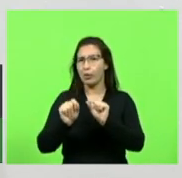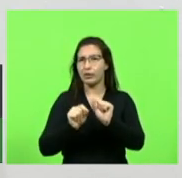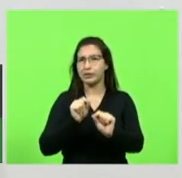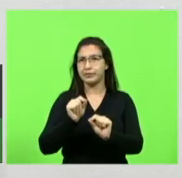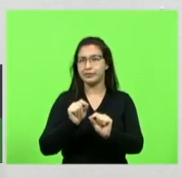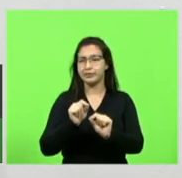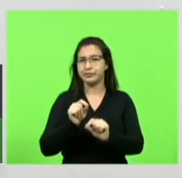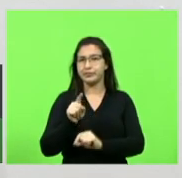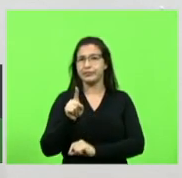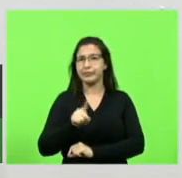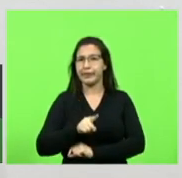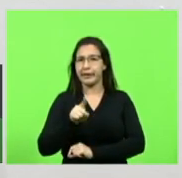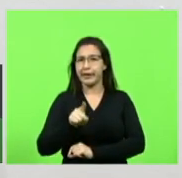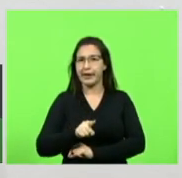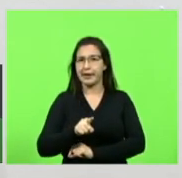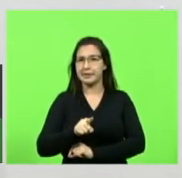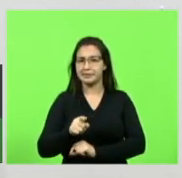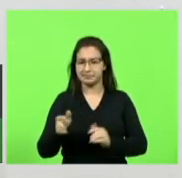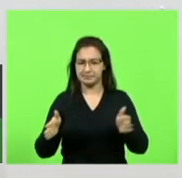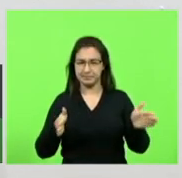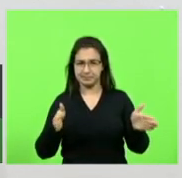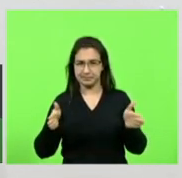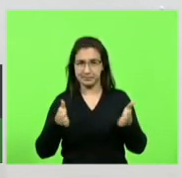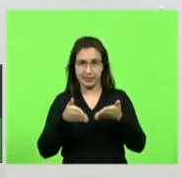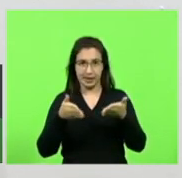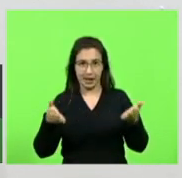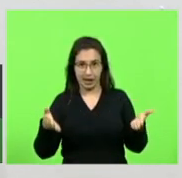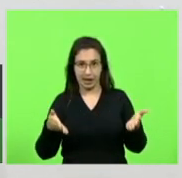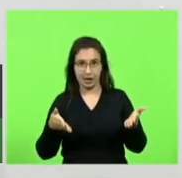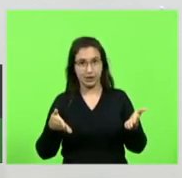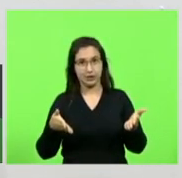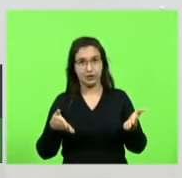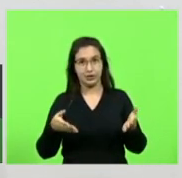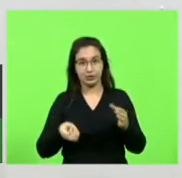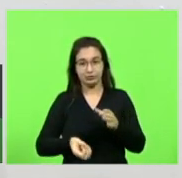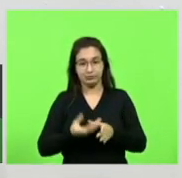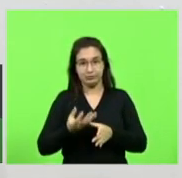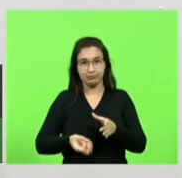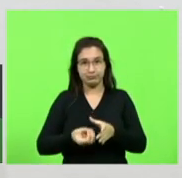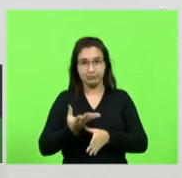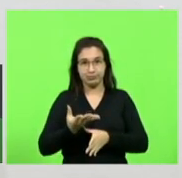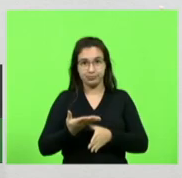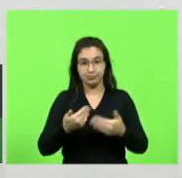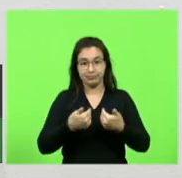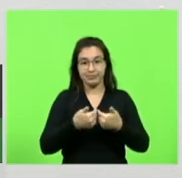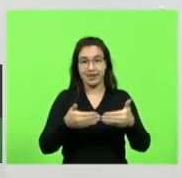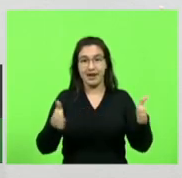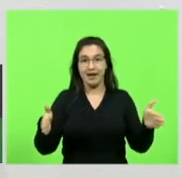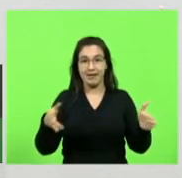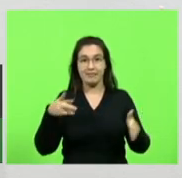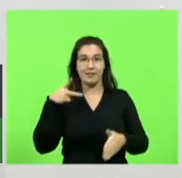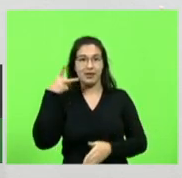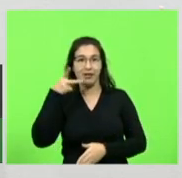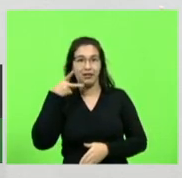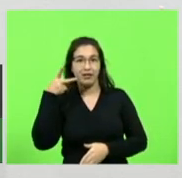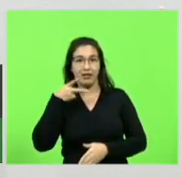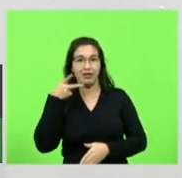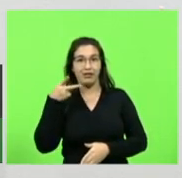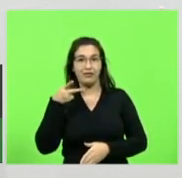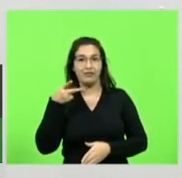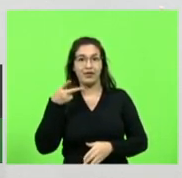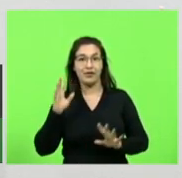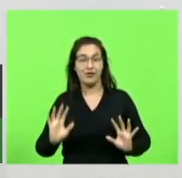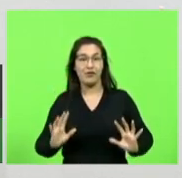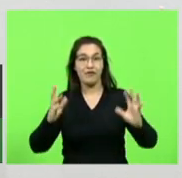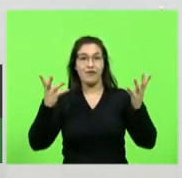é o momento em que os produtores abrem suas vinícolas para celebrar a colheita da uva